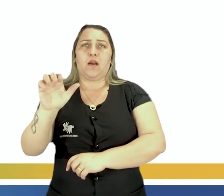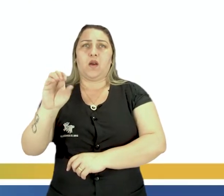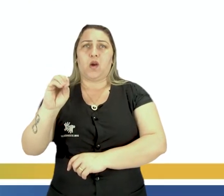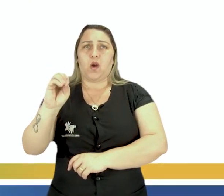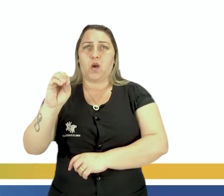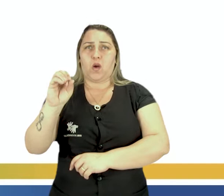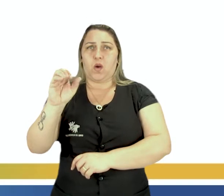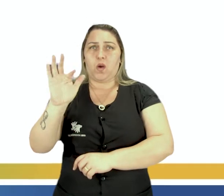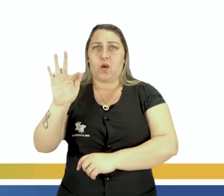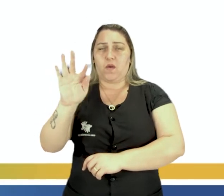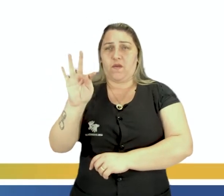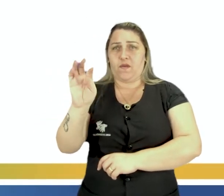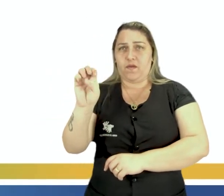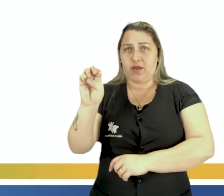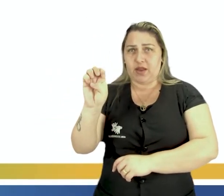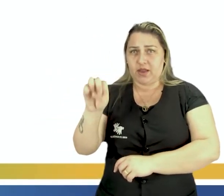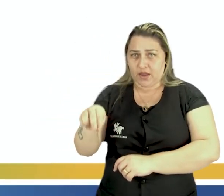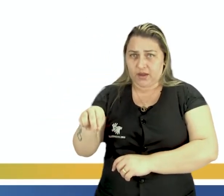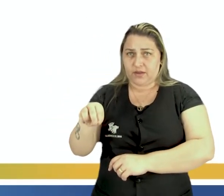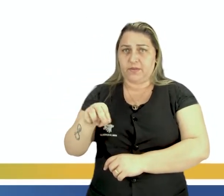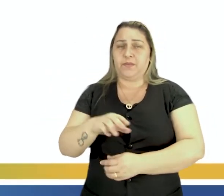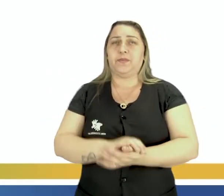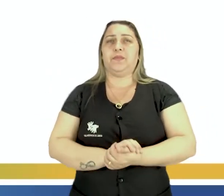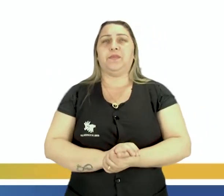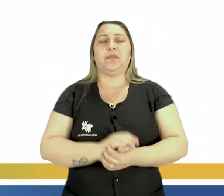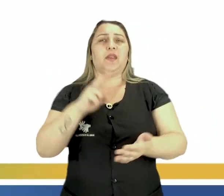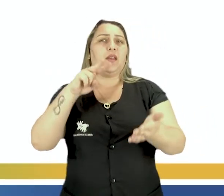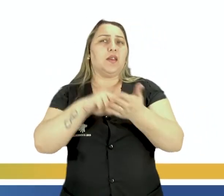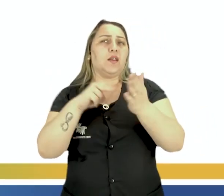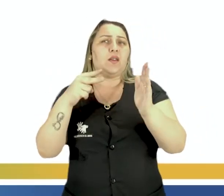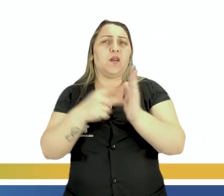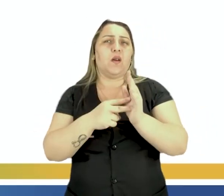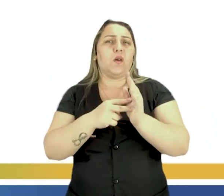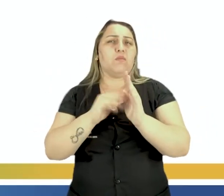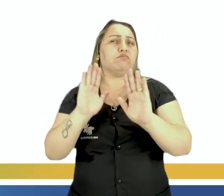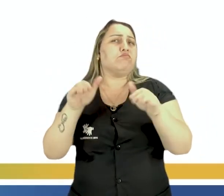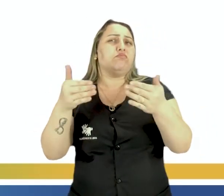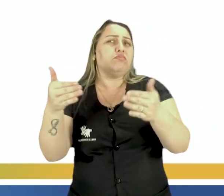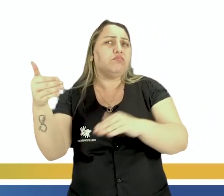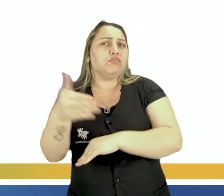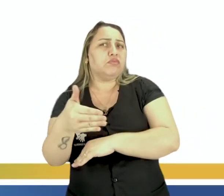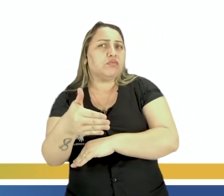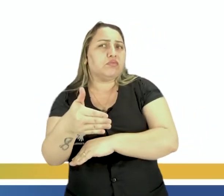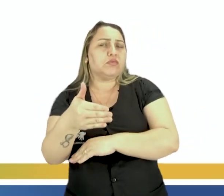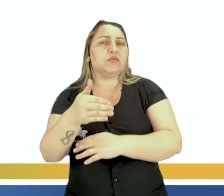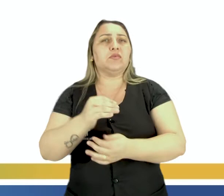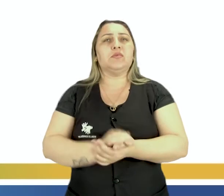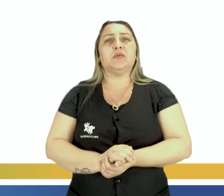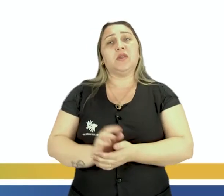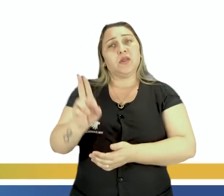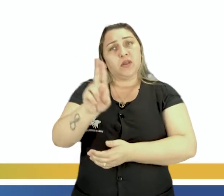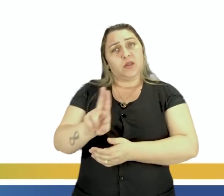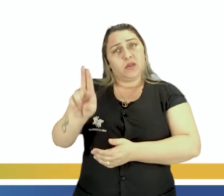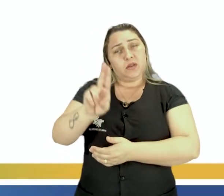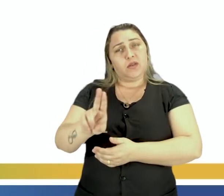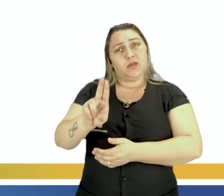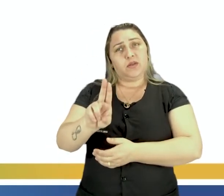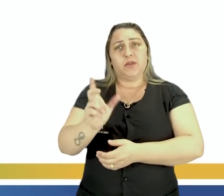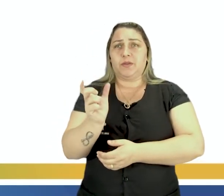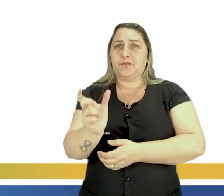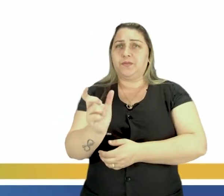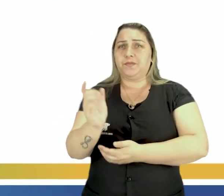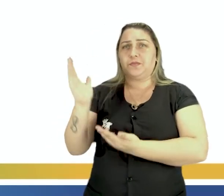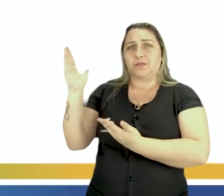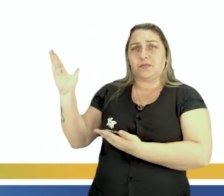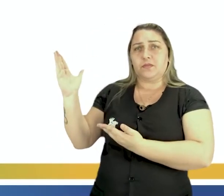often, que é uma expressão, na verdade. How often significa com que frequência. Então, vocês vão usar o how often, juntamente